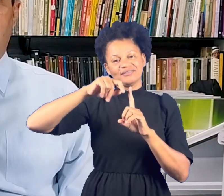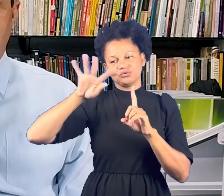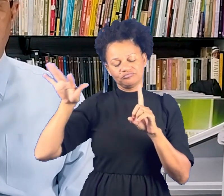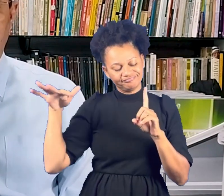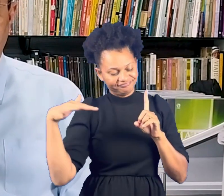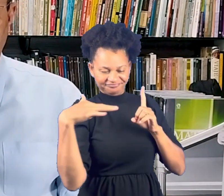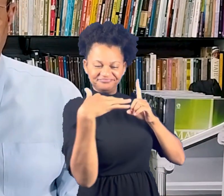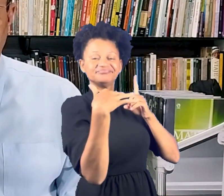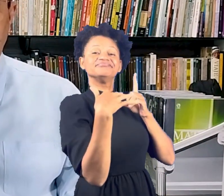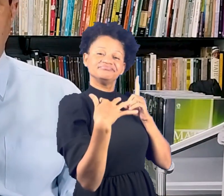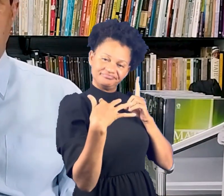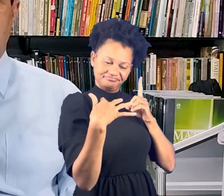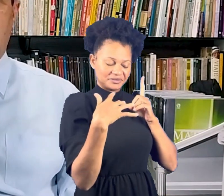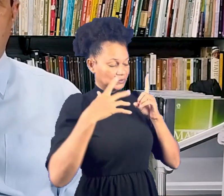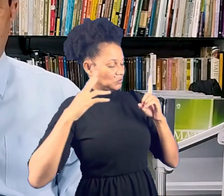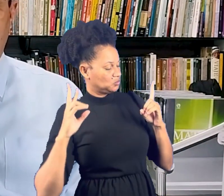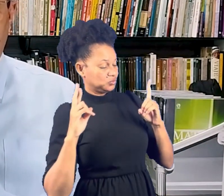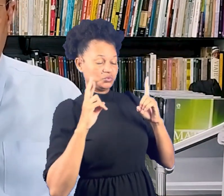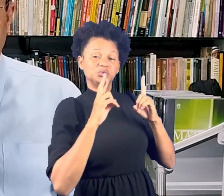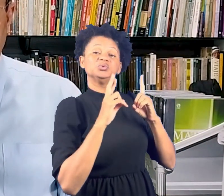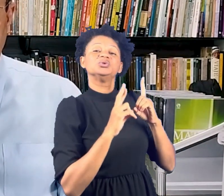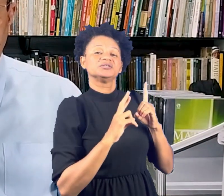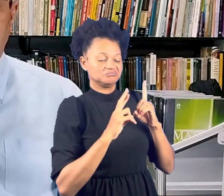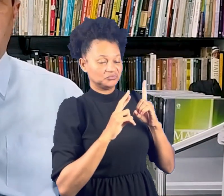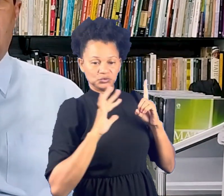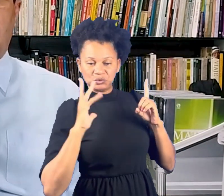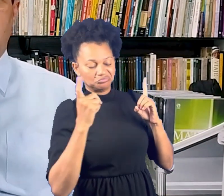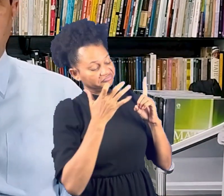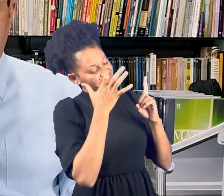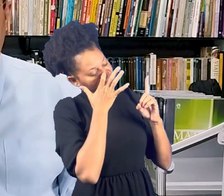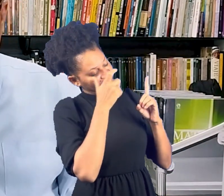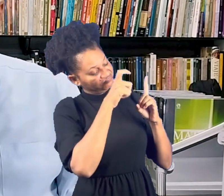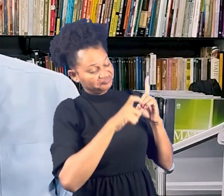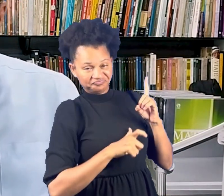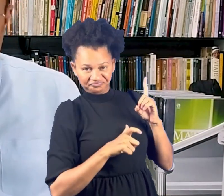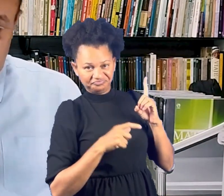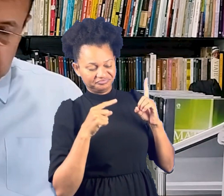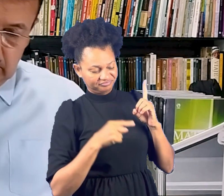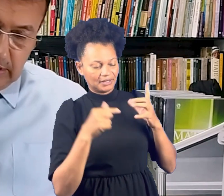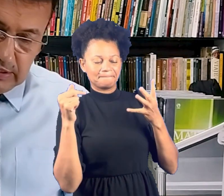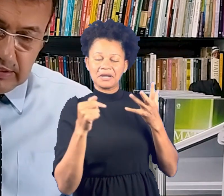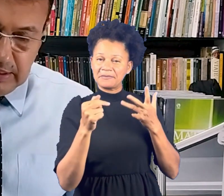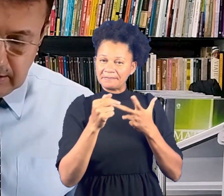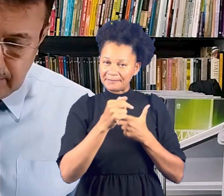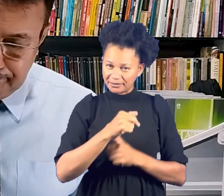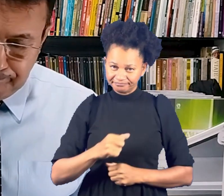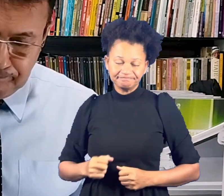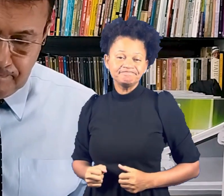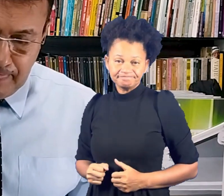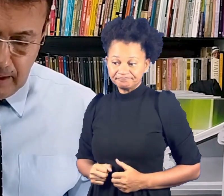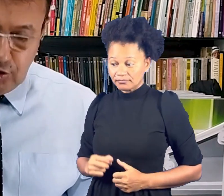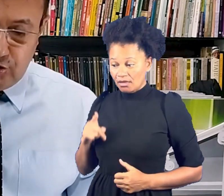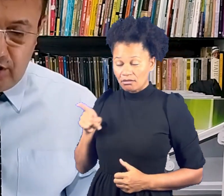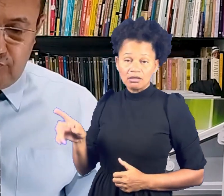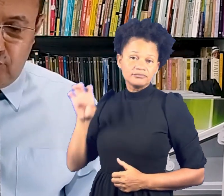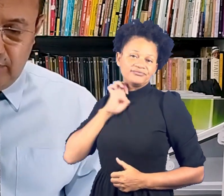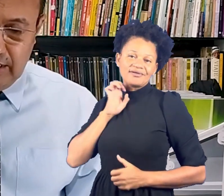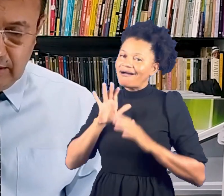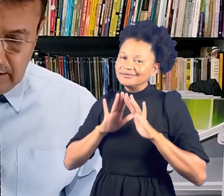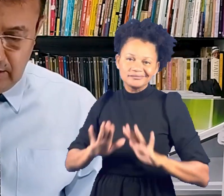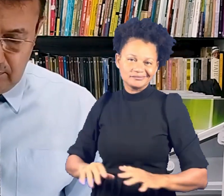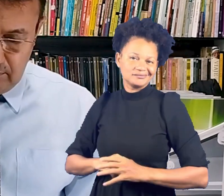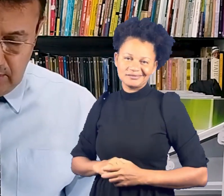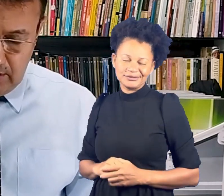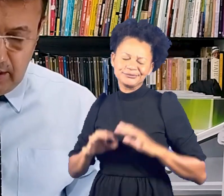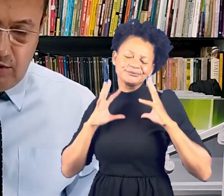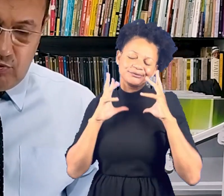um homem reconhecido, respeitado, admirado e etc. Estevão